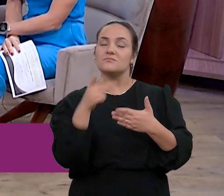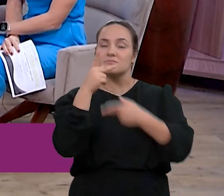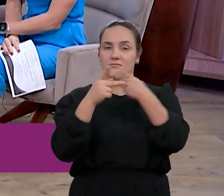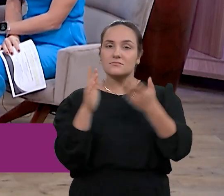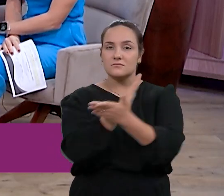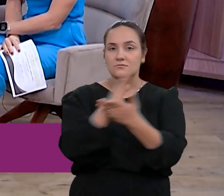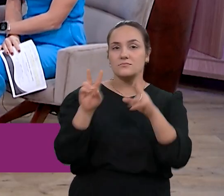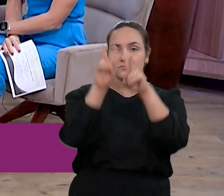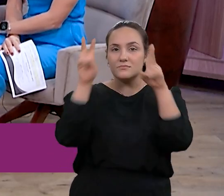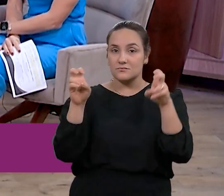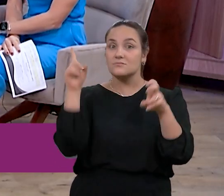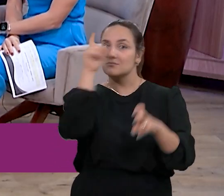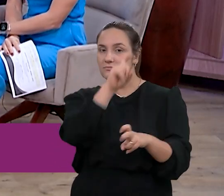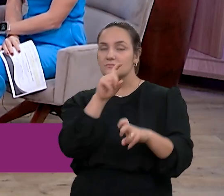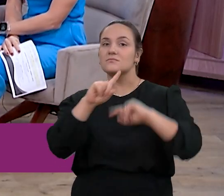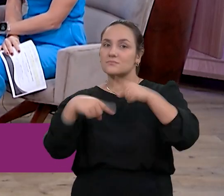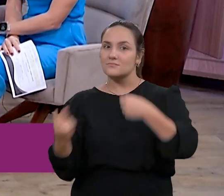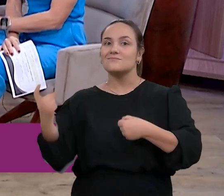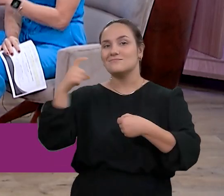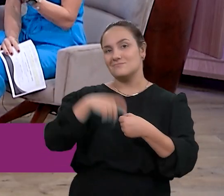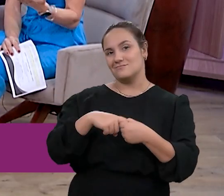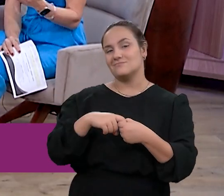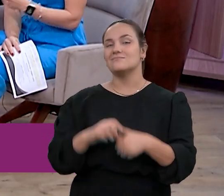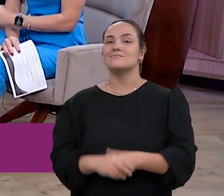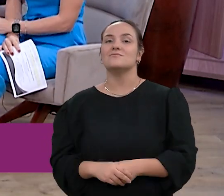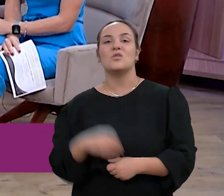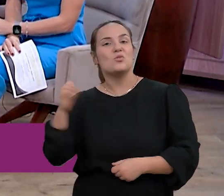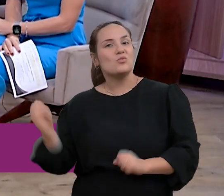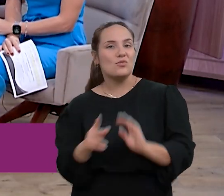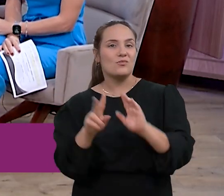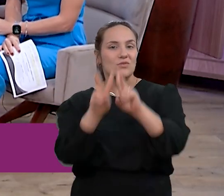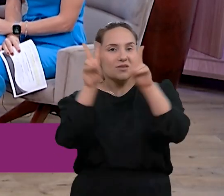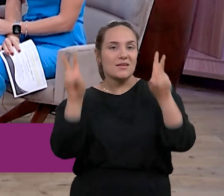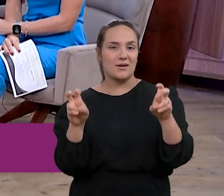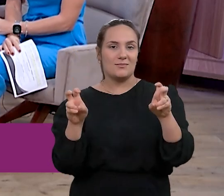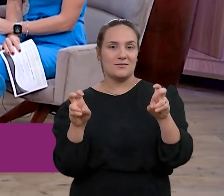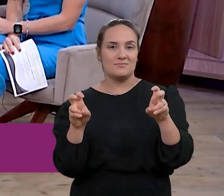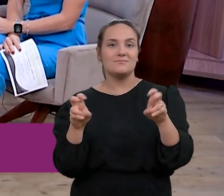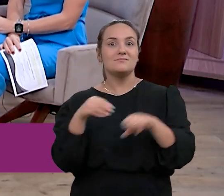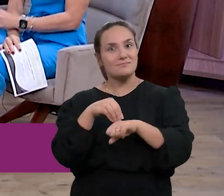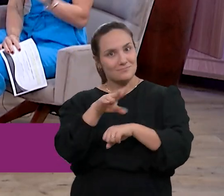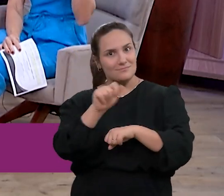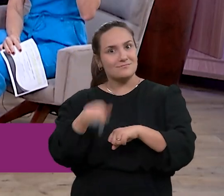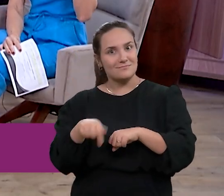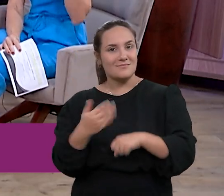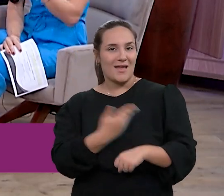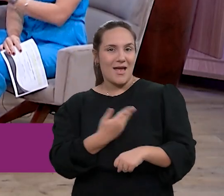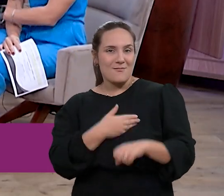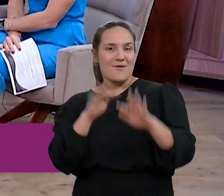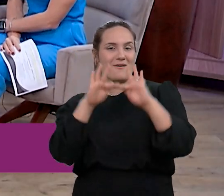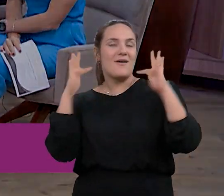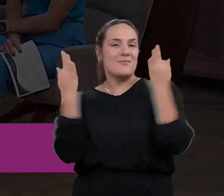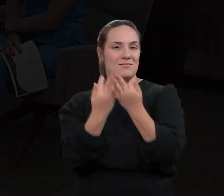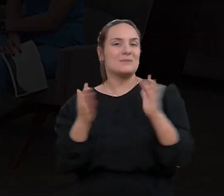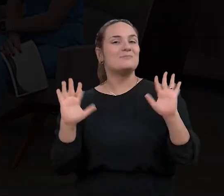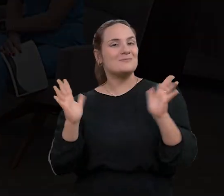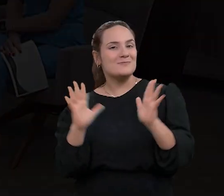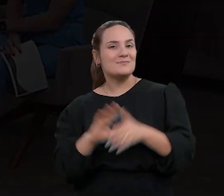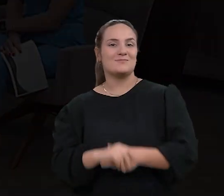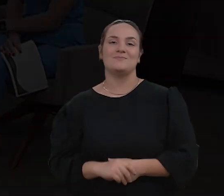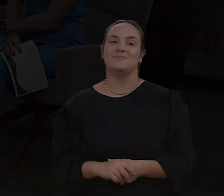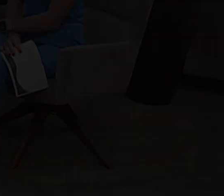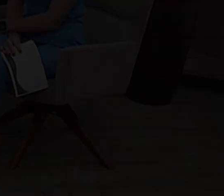numa próxima edição com o novo tema do perspectiva Compartilha esse material com seus amigos e familiares até a próxima tchau tchau